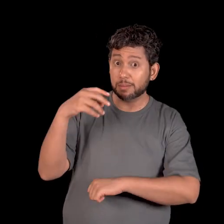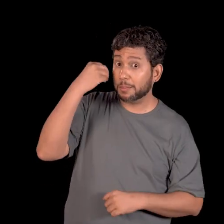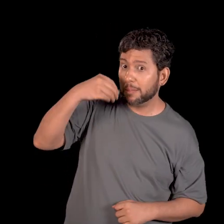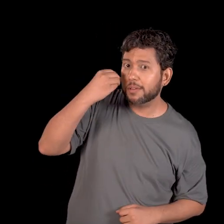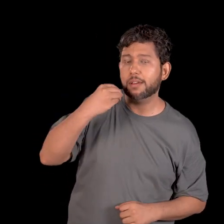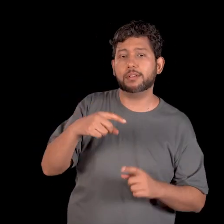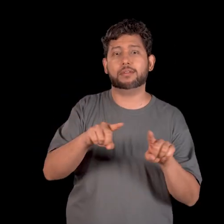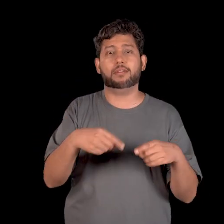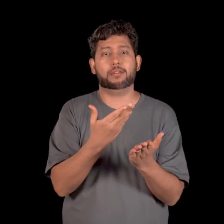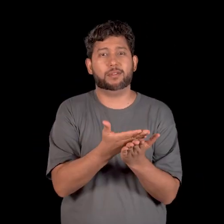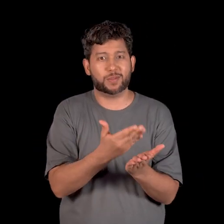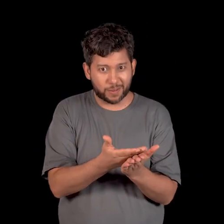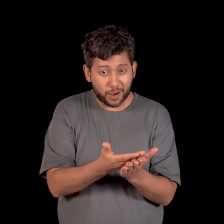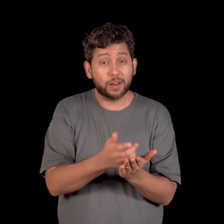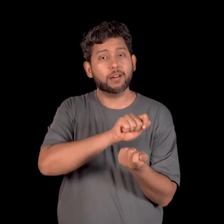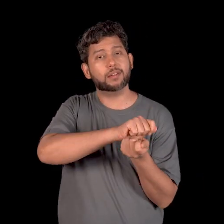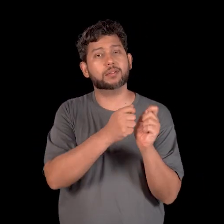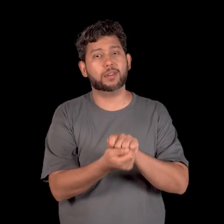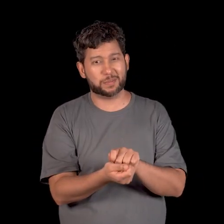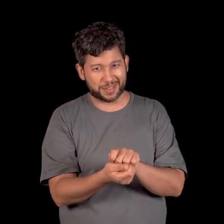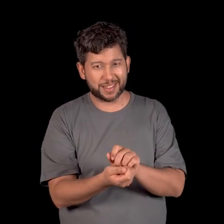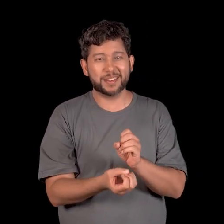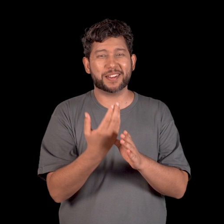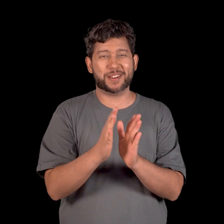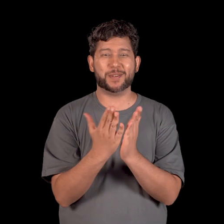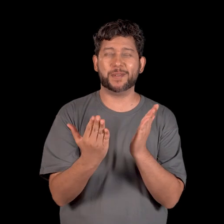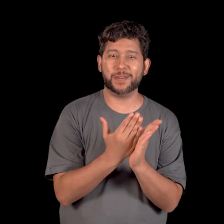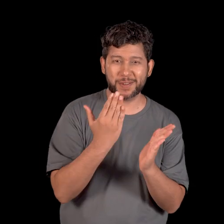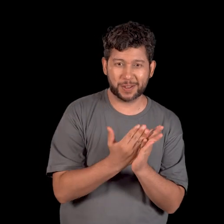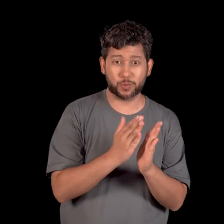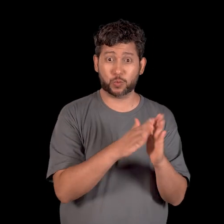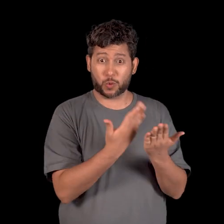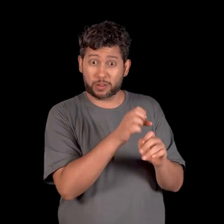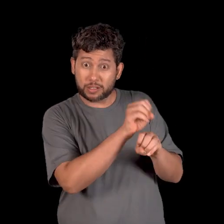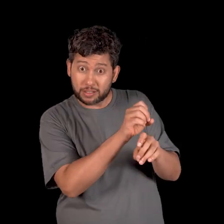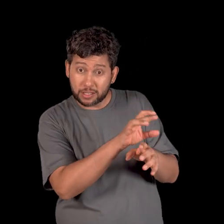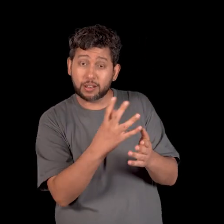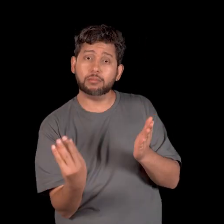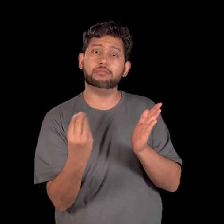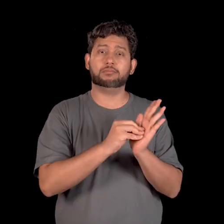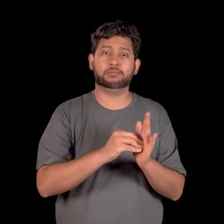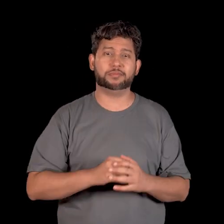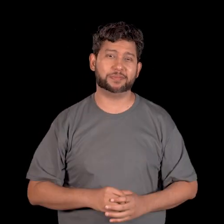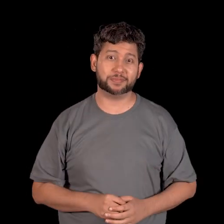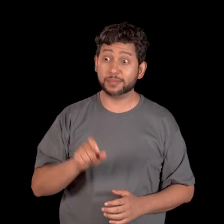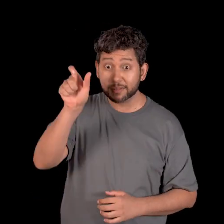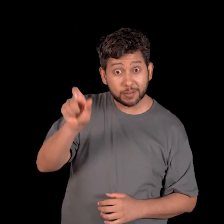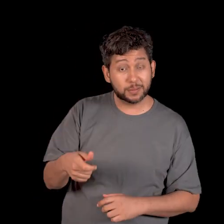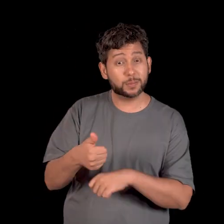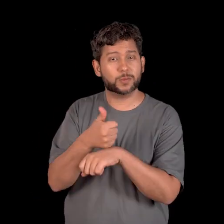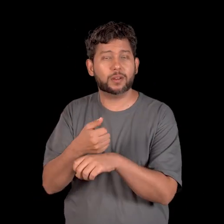coordenador pedagógico, que usa sua experiência em sala de aula para adaptar o livro para complementar o que normalmente é ensinado nas